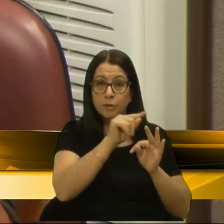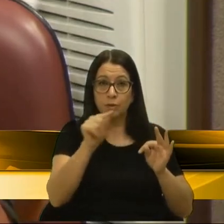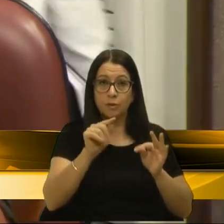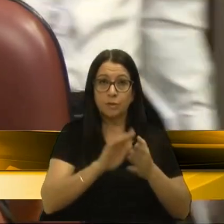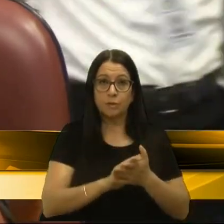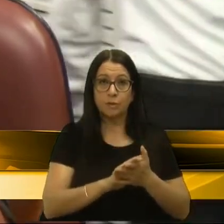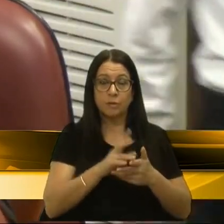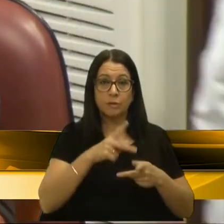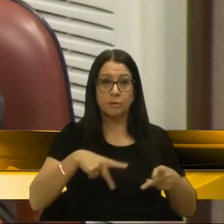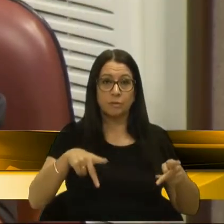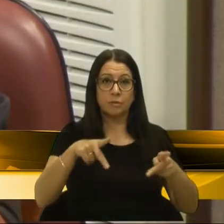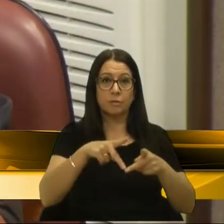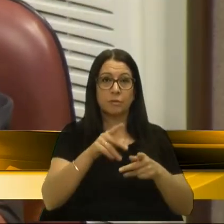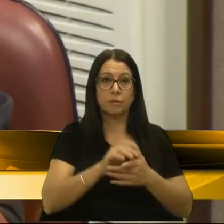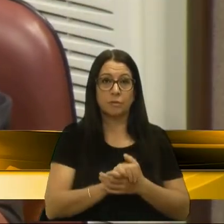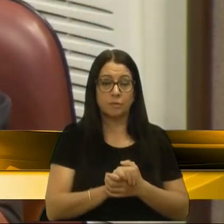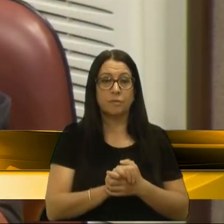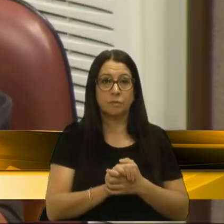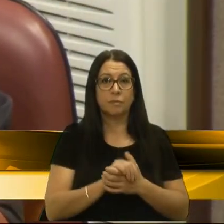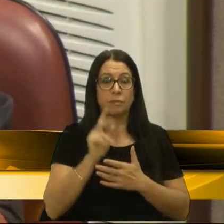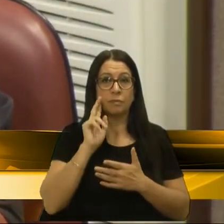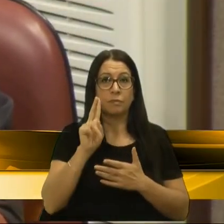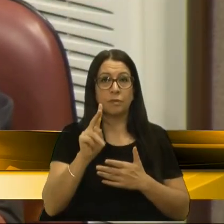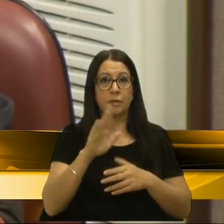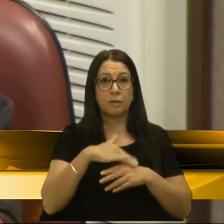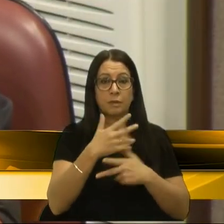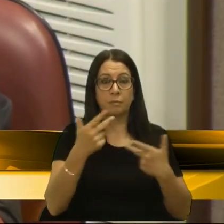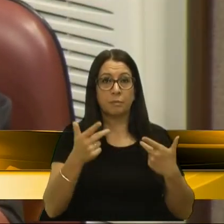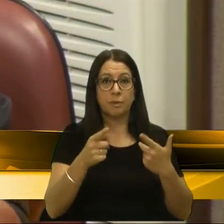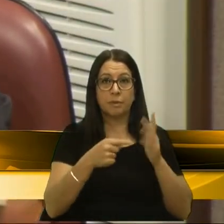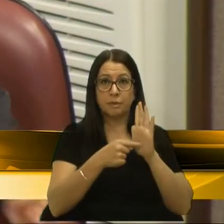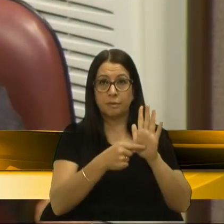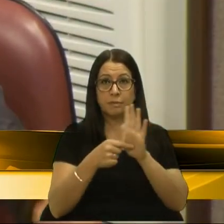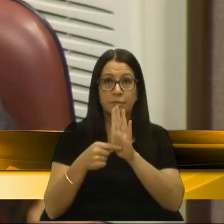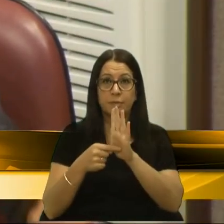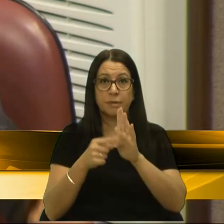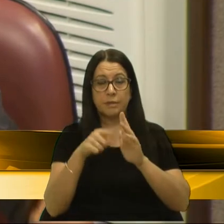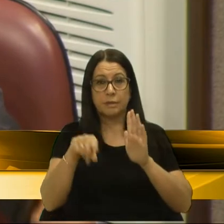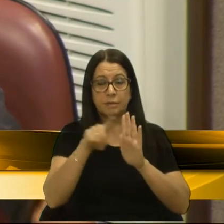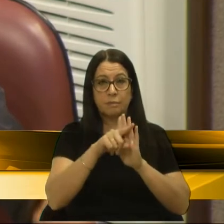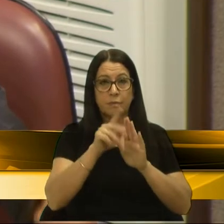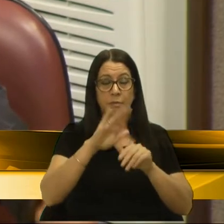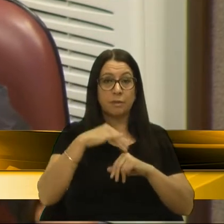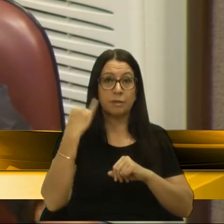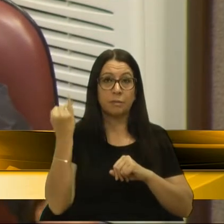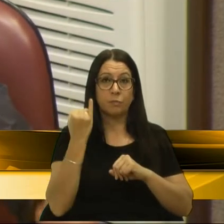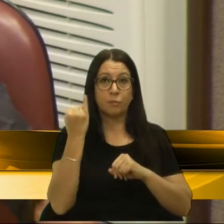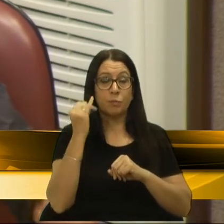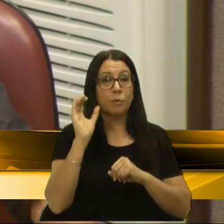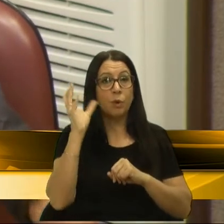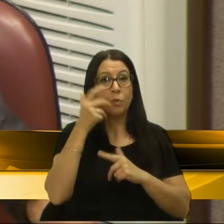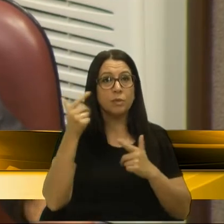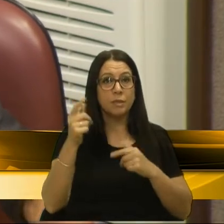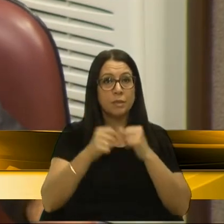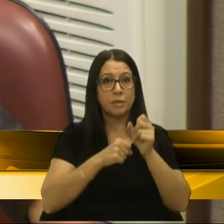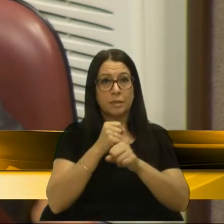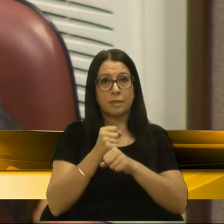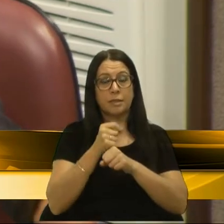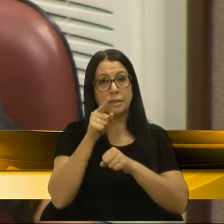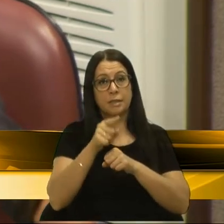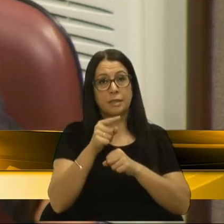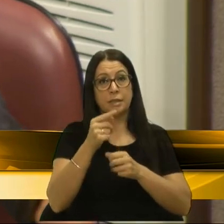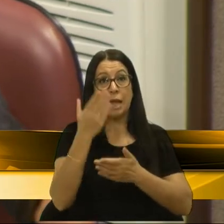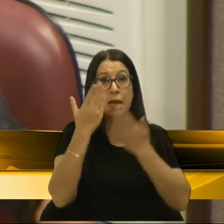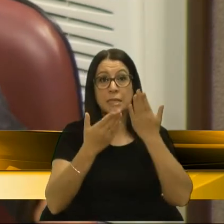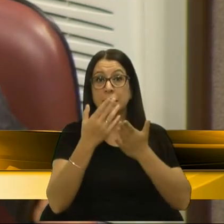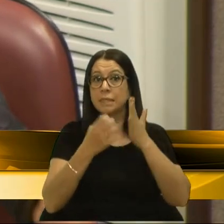a população. Então, a gente tem que se ater bastante nisso aí, porque é uma das coisas mais importantes que vai acontecer esse ano, vai ser esta